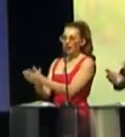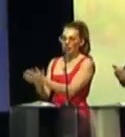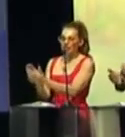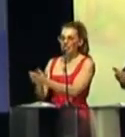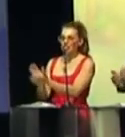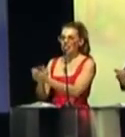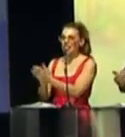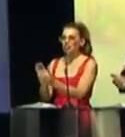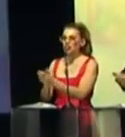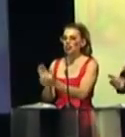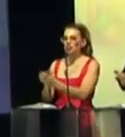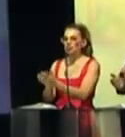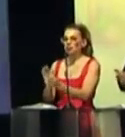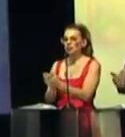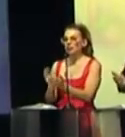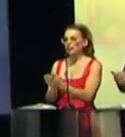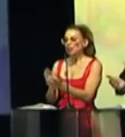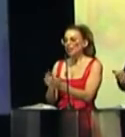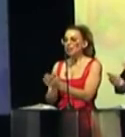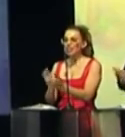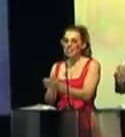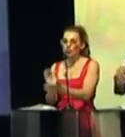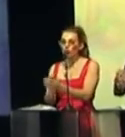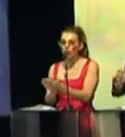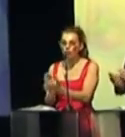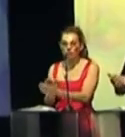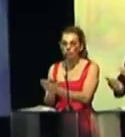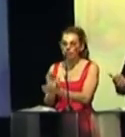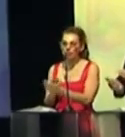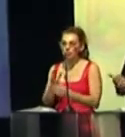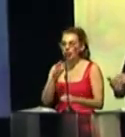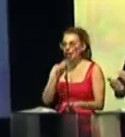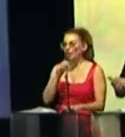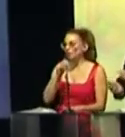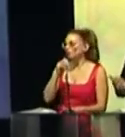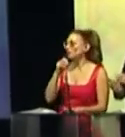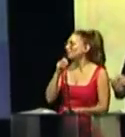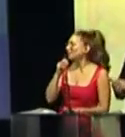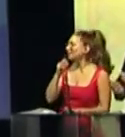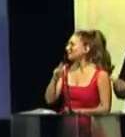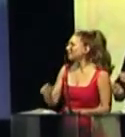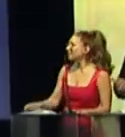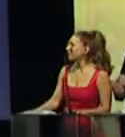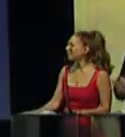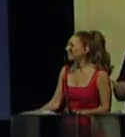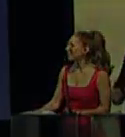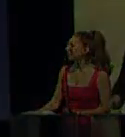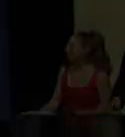Parabéns, gente! Parabéns. Parabéns a todos que participaram.